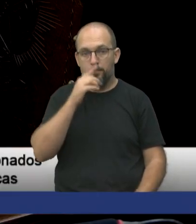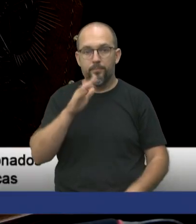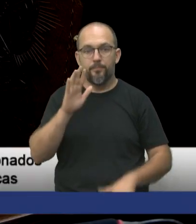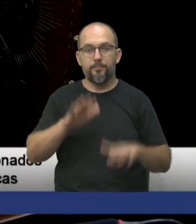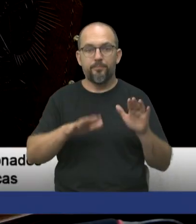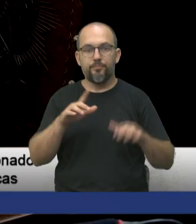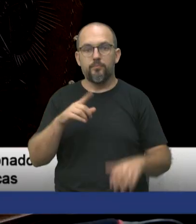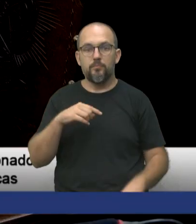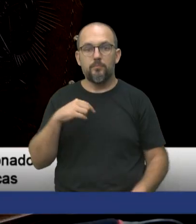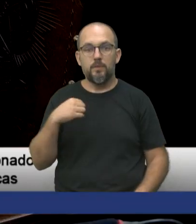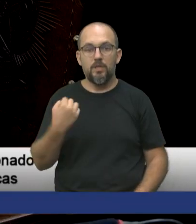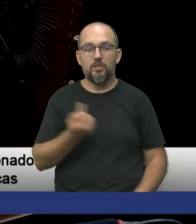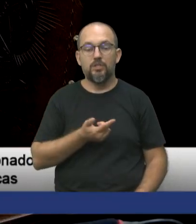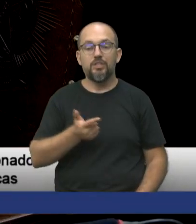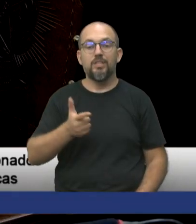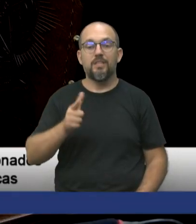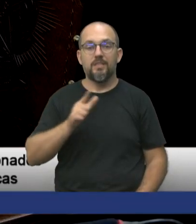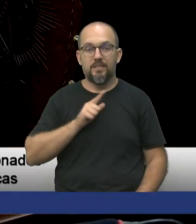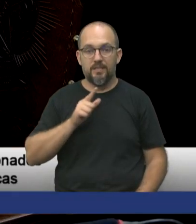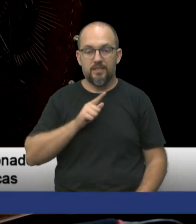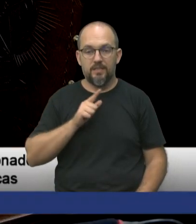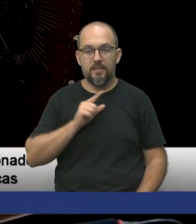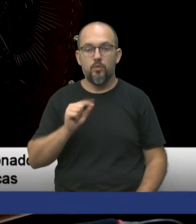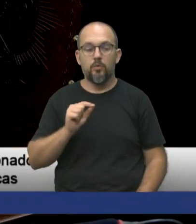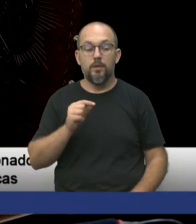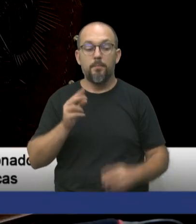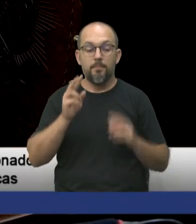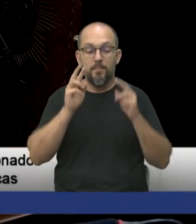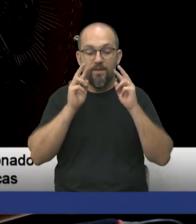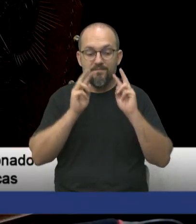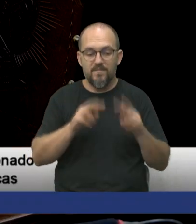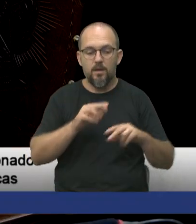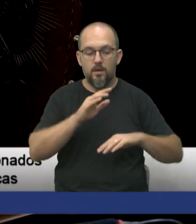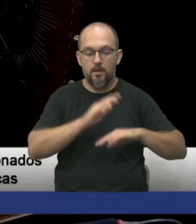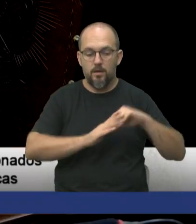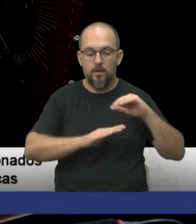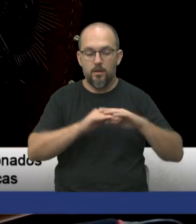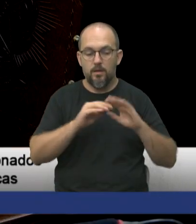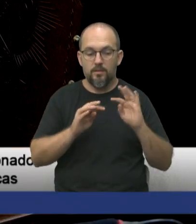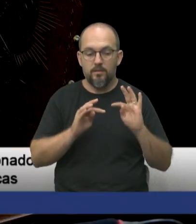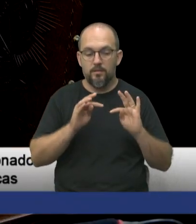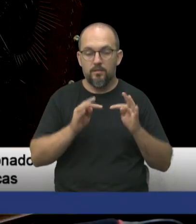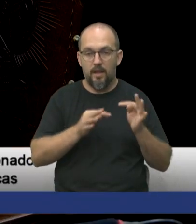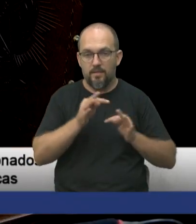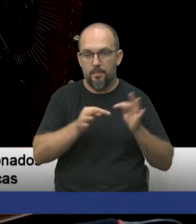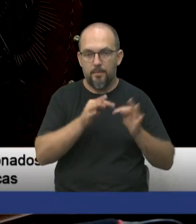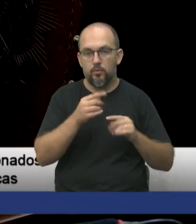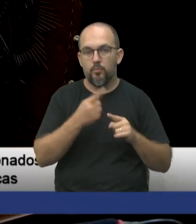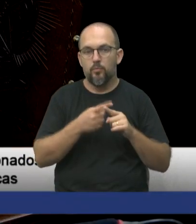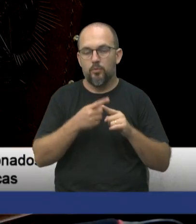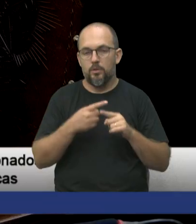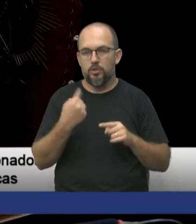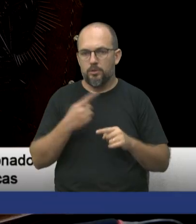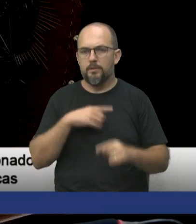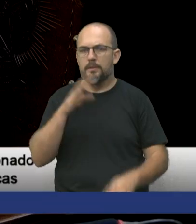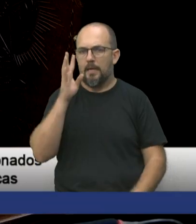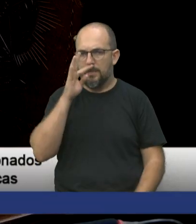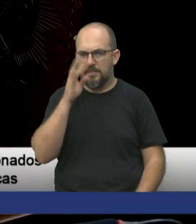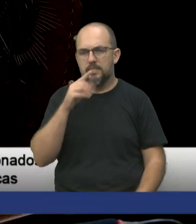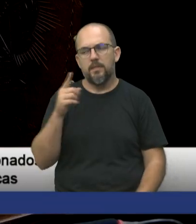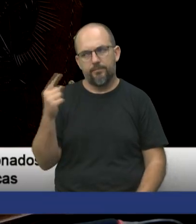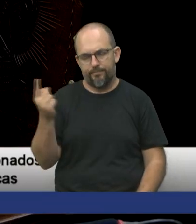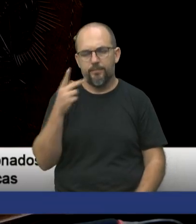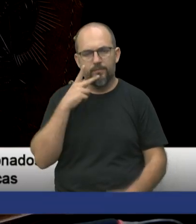tem para verificar se está sendo feito um tratamento, porque a gente tem uma resistência, vamos falar a verdade, tem